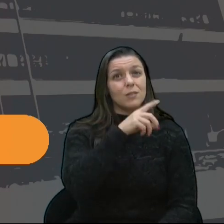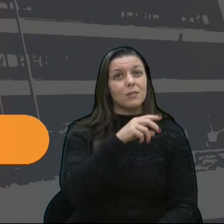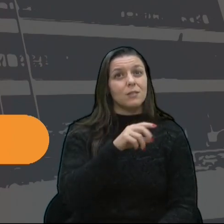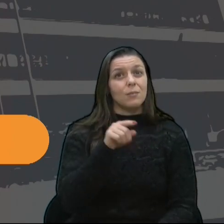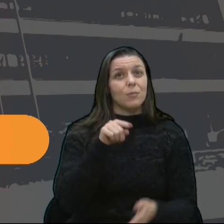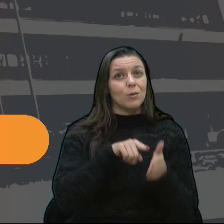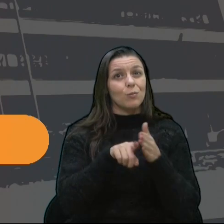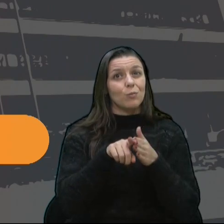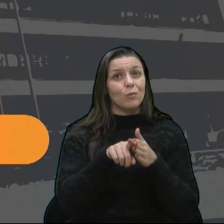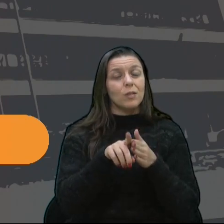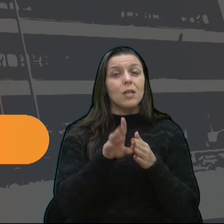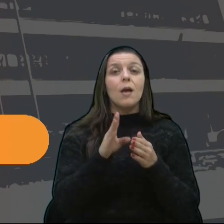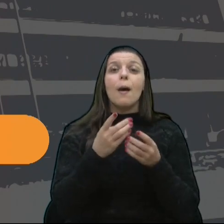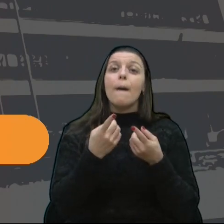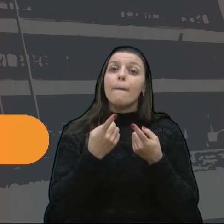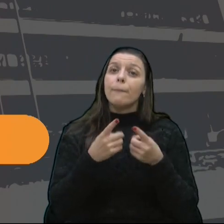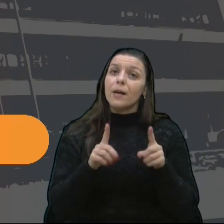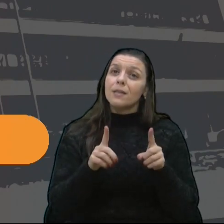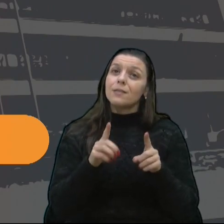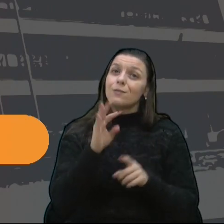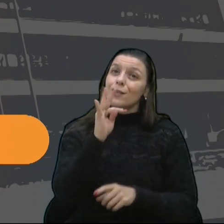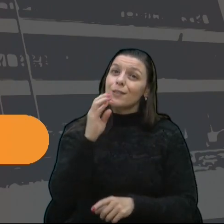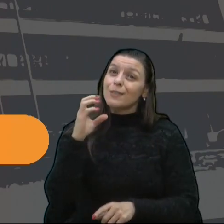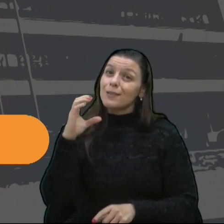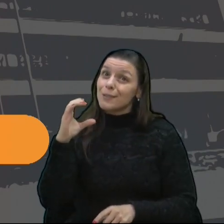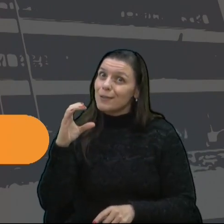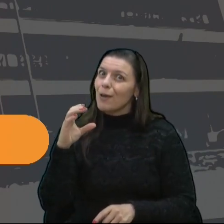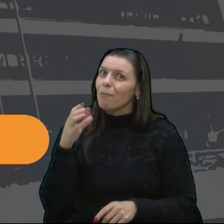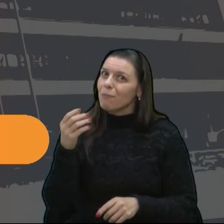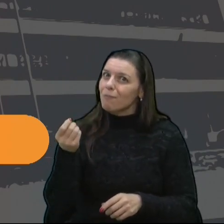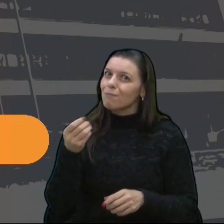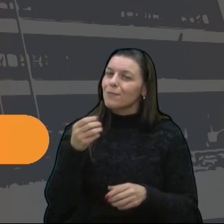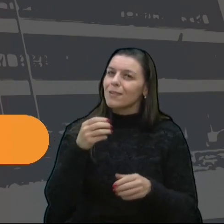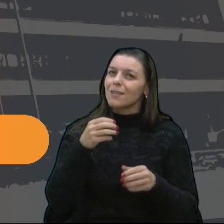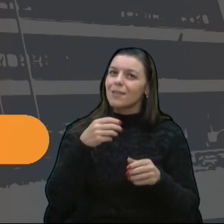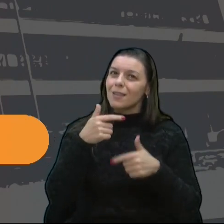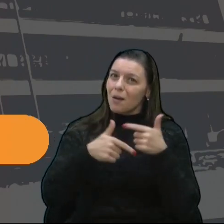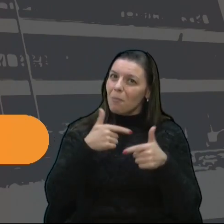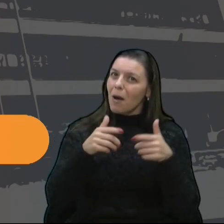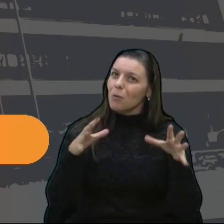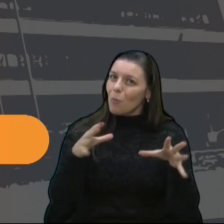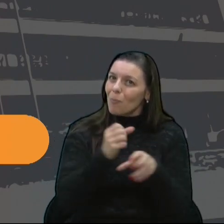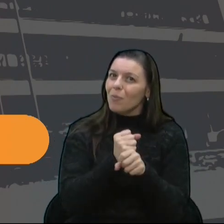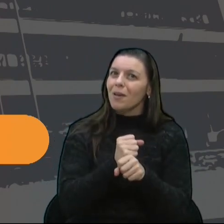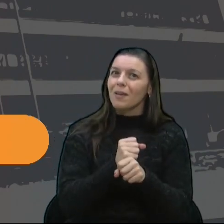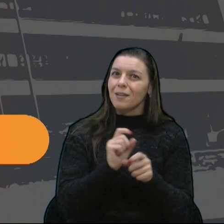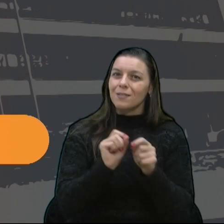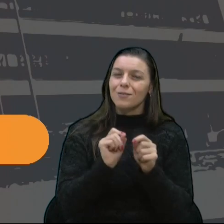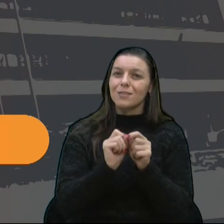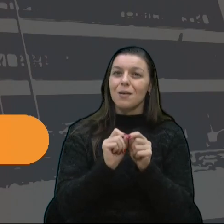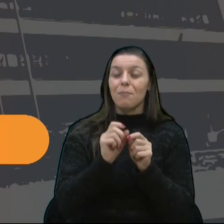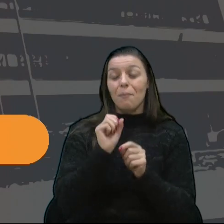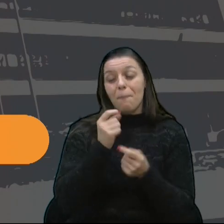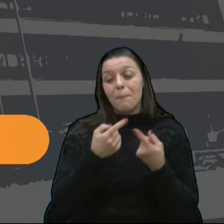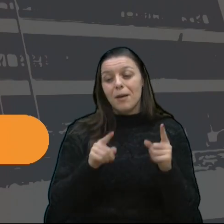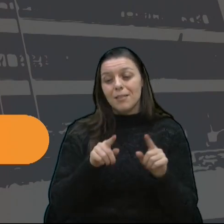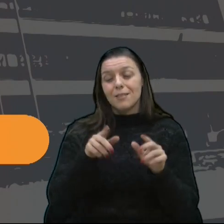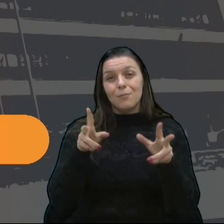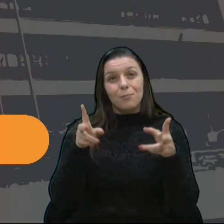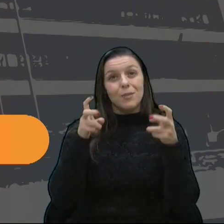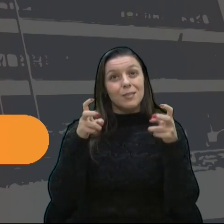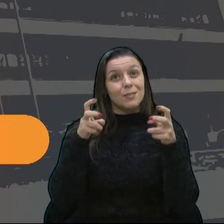fazer um TCC sobre ela. Mas a minha expectativa é boa. Eu acho que a